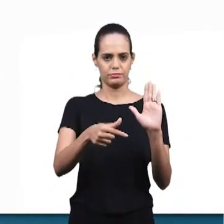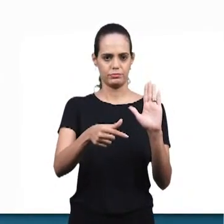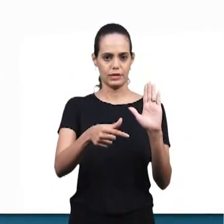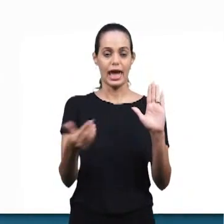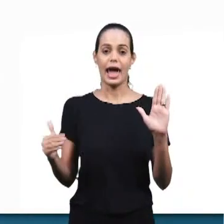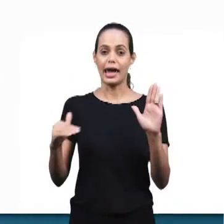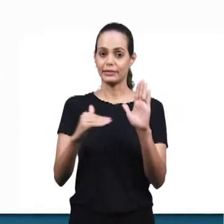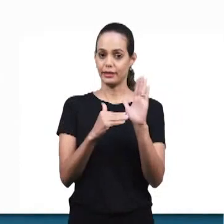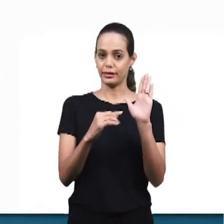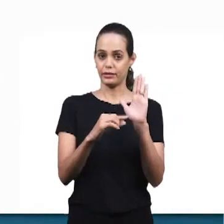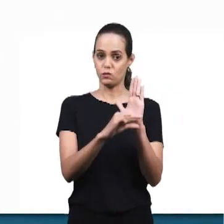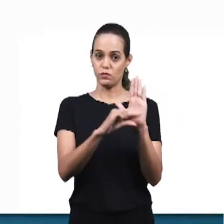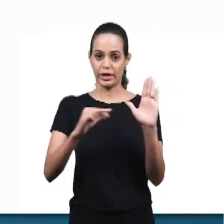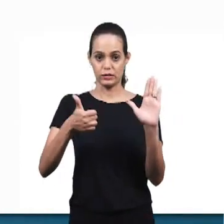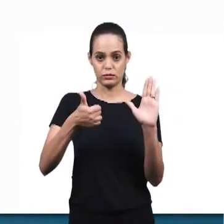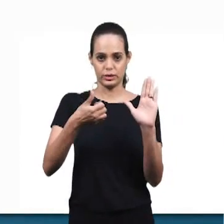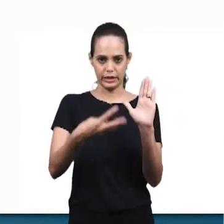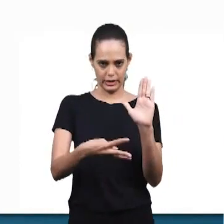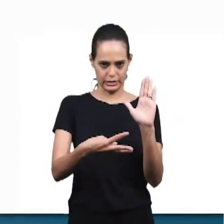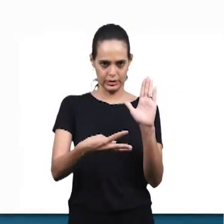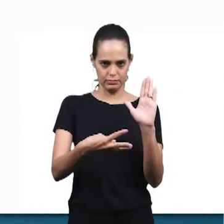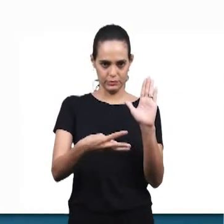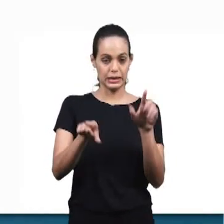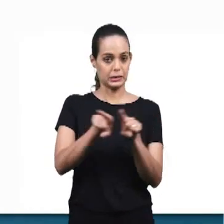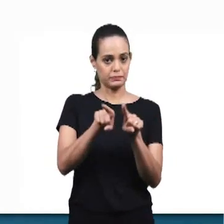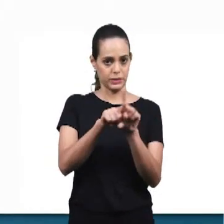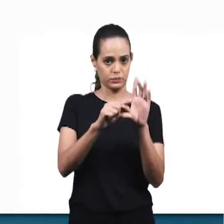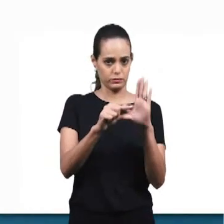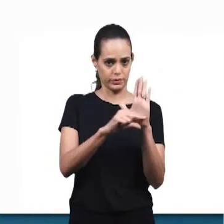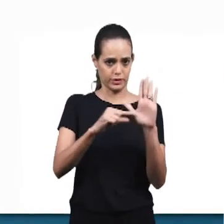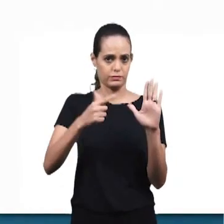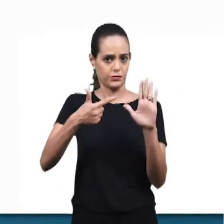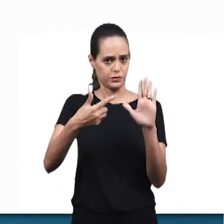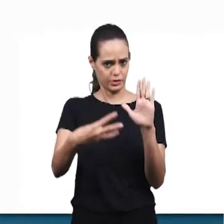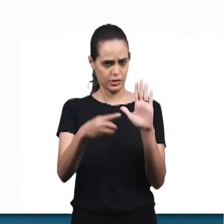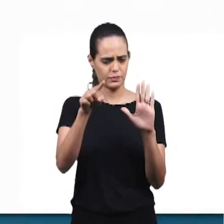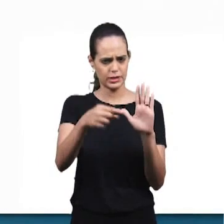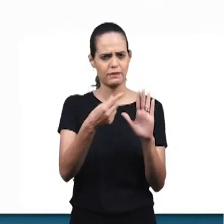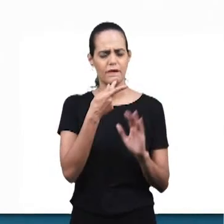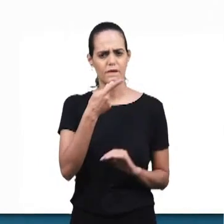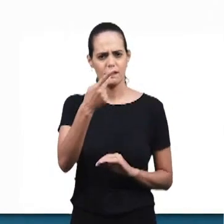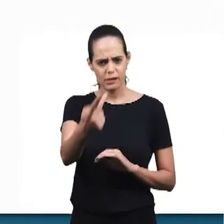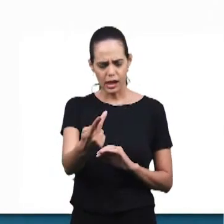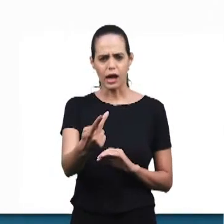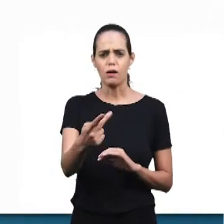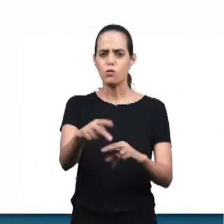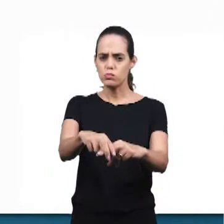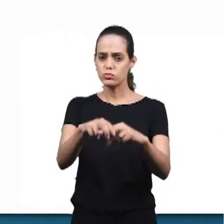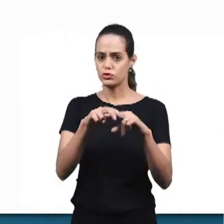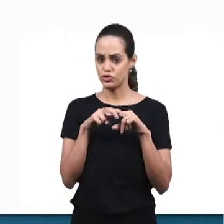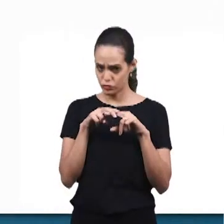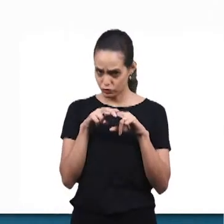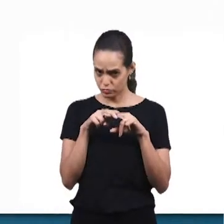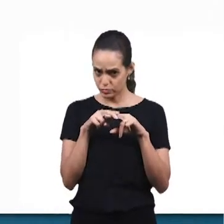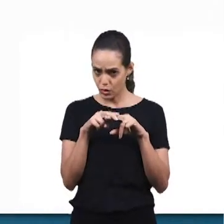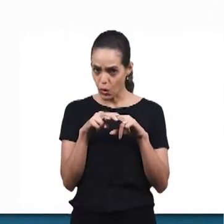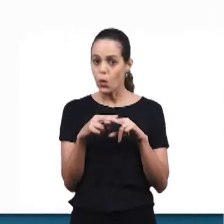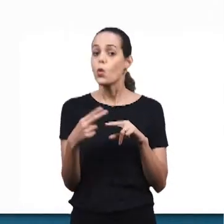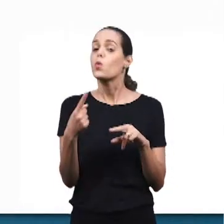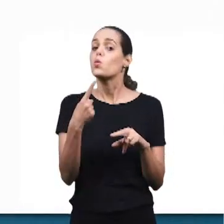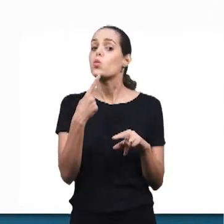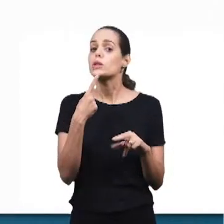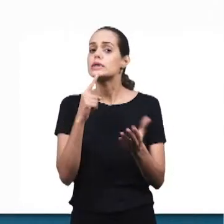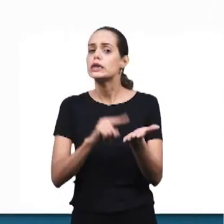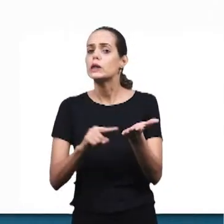7 ao 13 e no verso 23, diga o motivo e onde o sangue